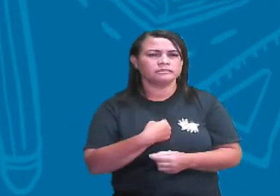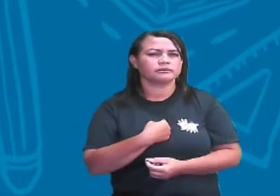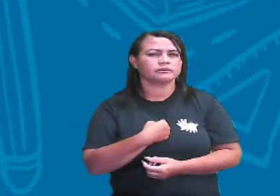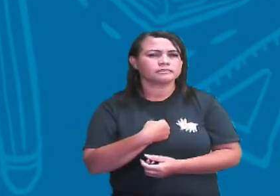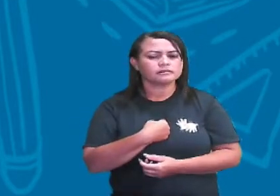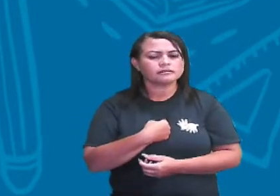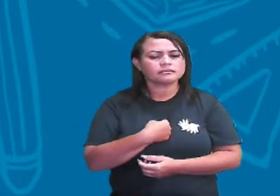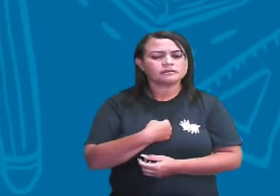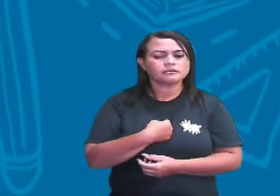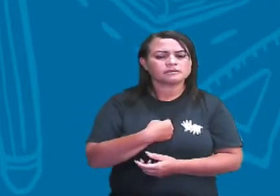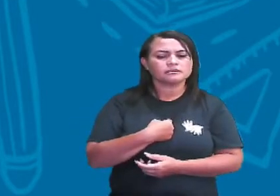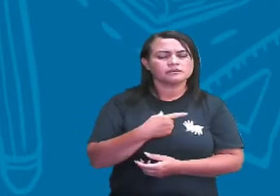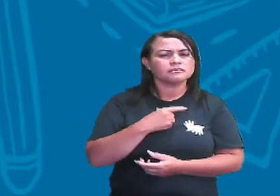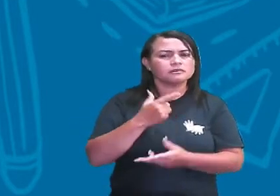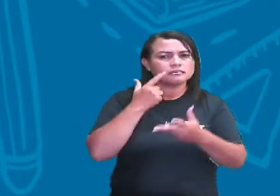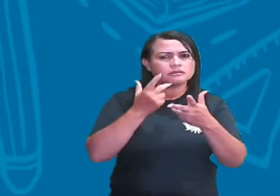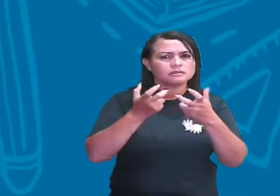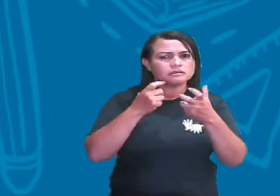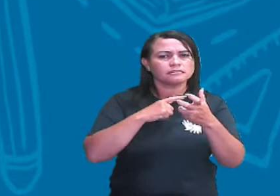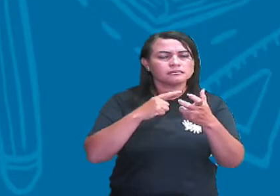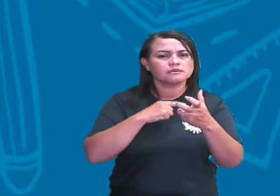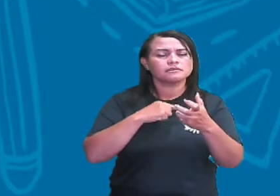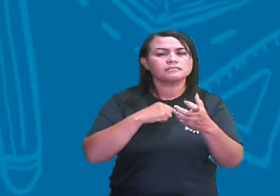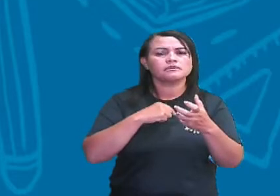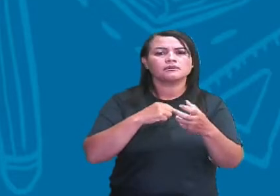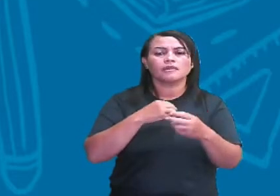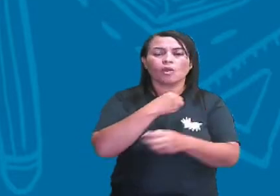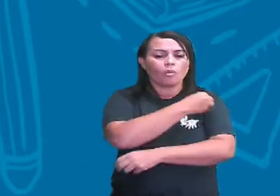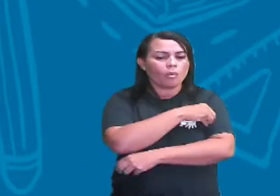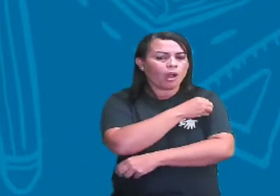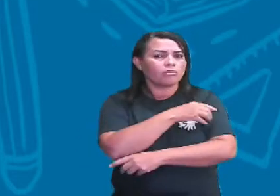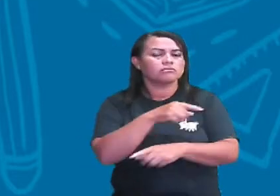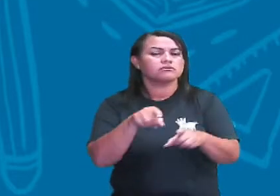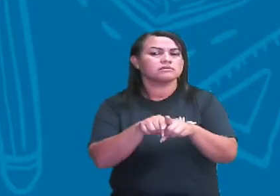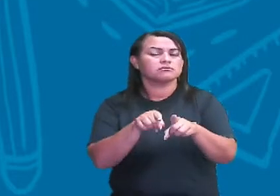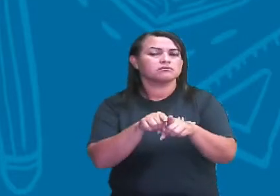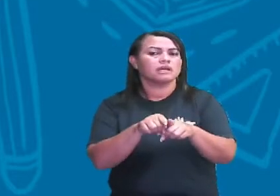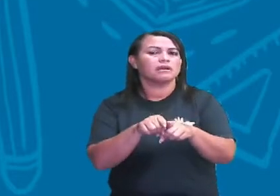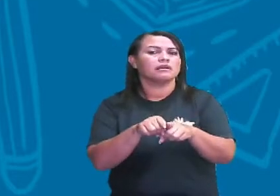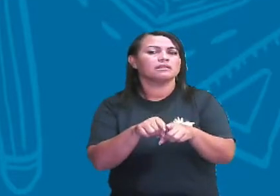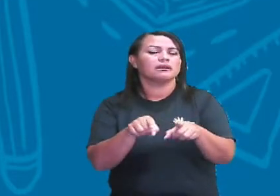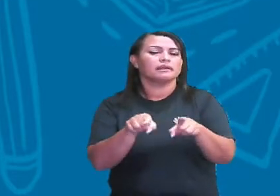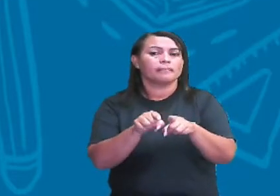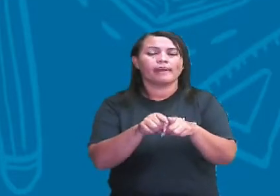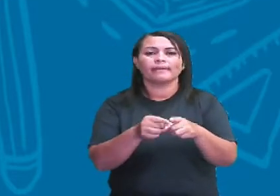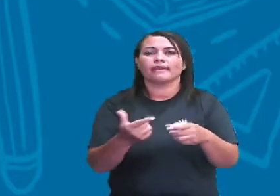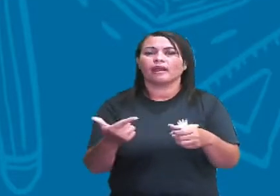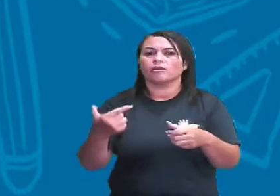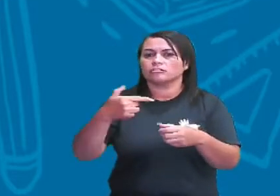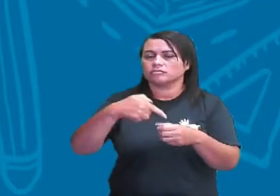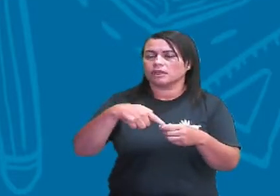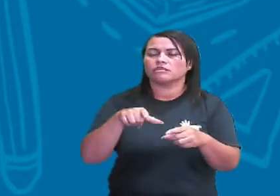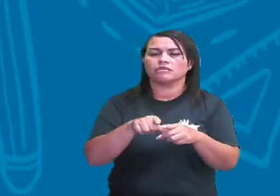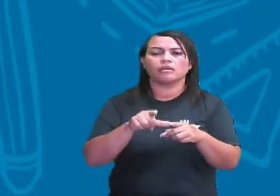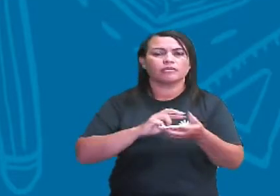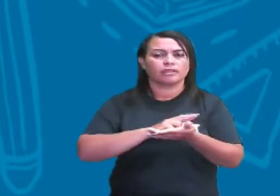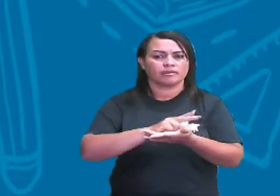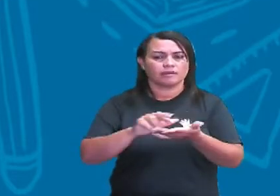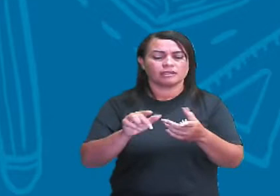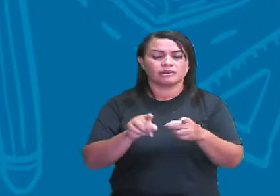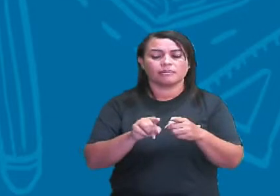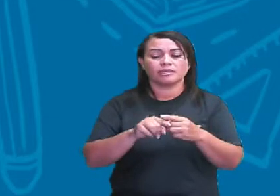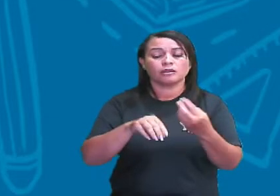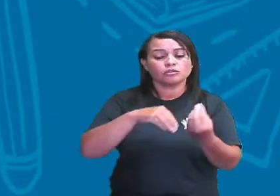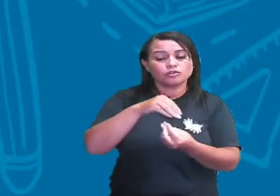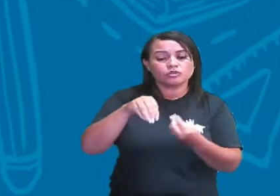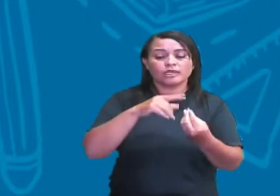somente uma substância, mas são uma mistura. Por exemplo, o álcool do posto de gasolina ele é o álcool hidratado. Nós temos o álcool etílico com a água.